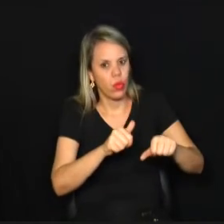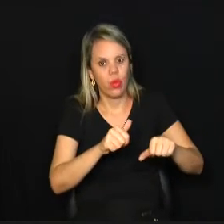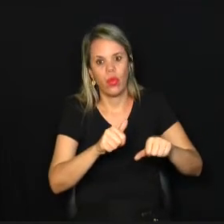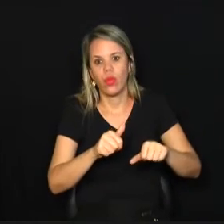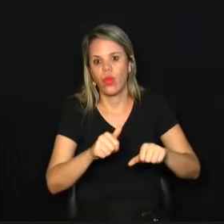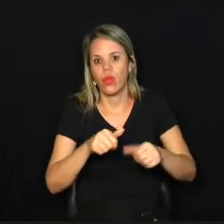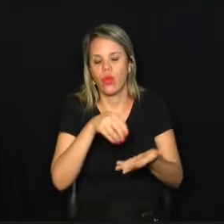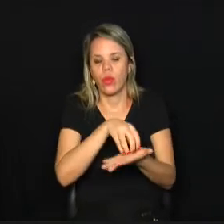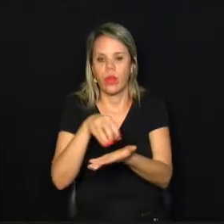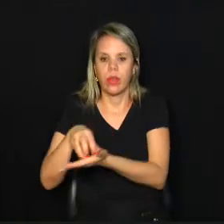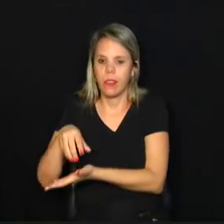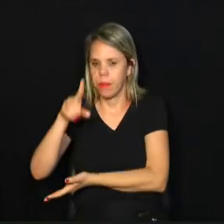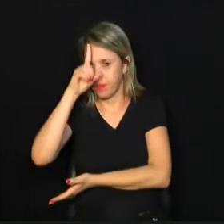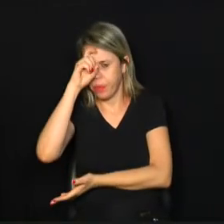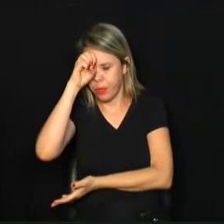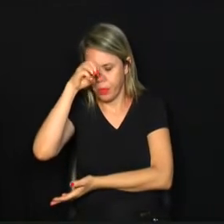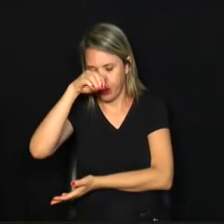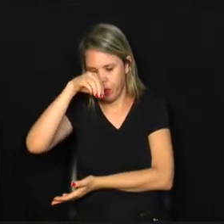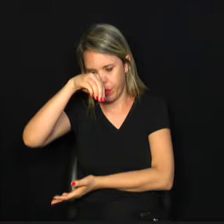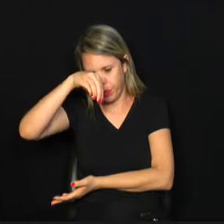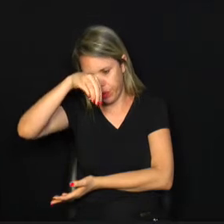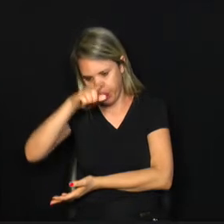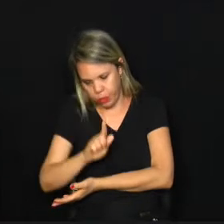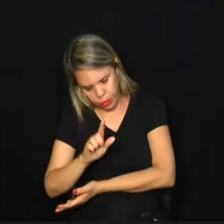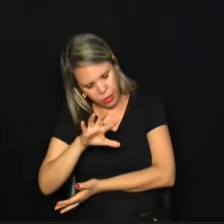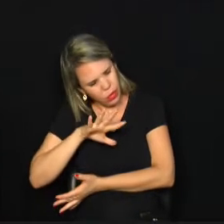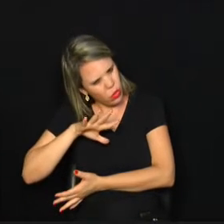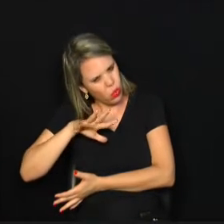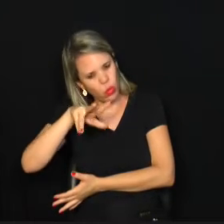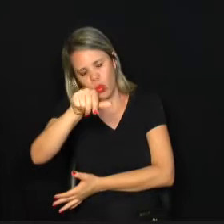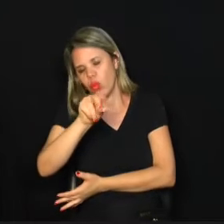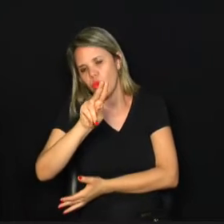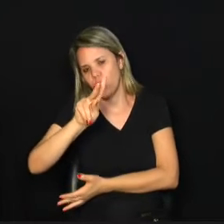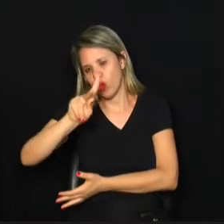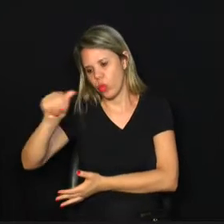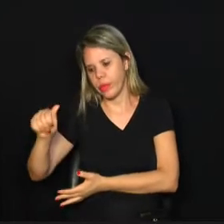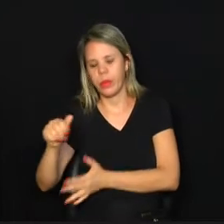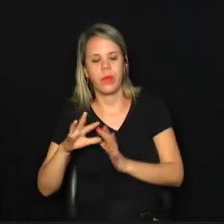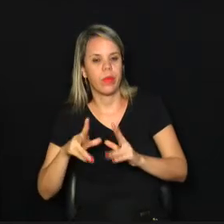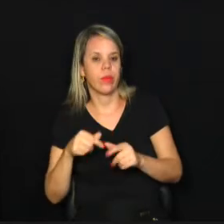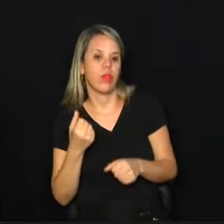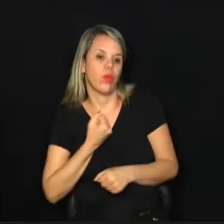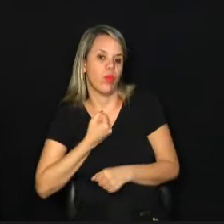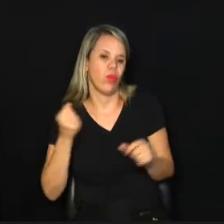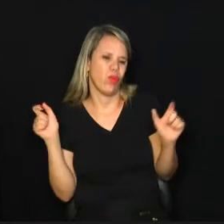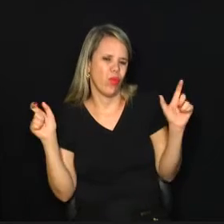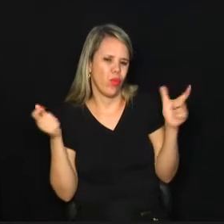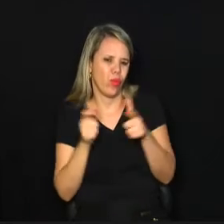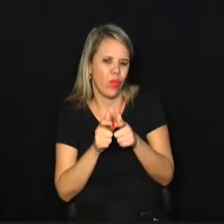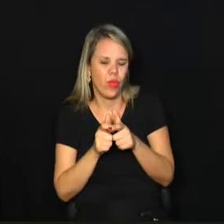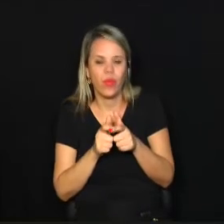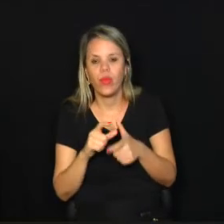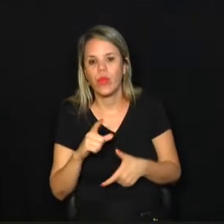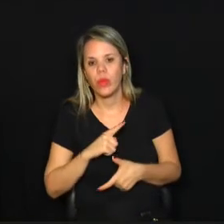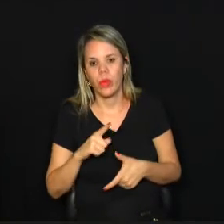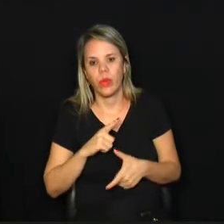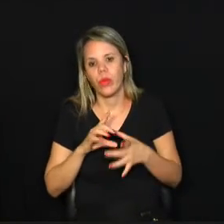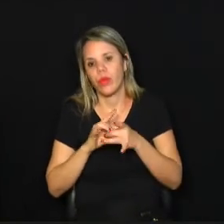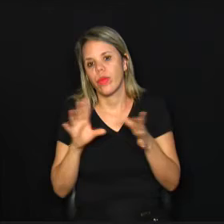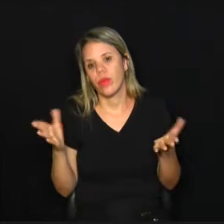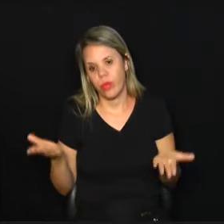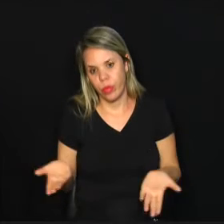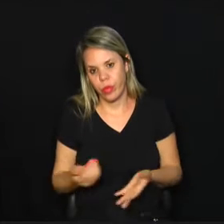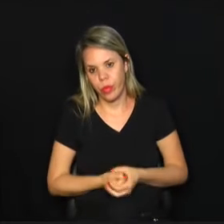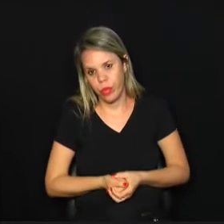nossas unidades, seja no Hospital Mário Gatti, seja nas UPAs, é um número reduzido que nós temos disponíveis para